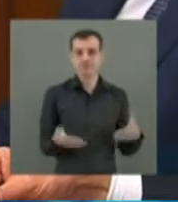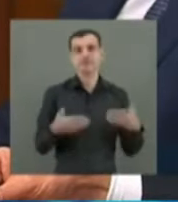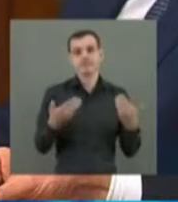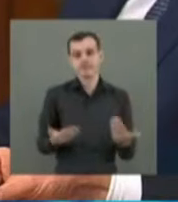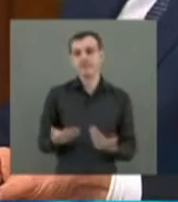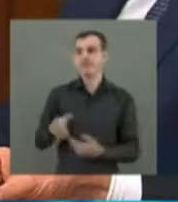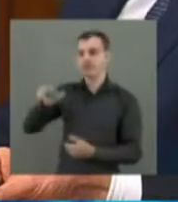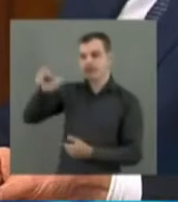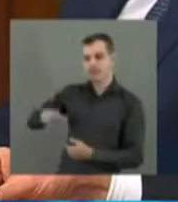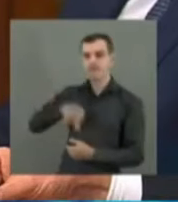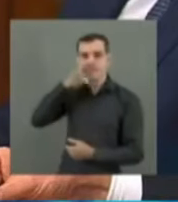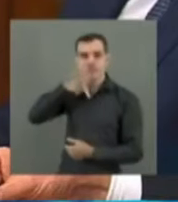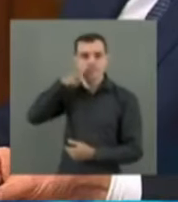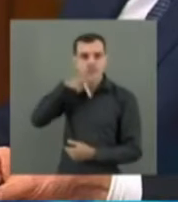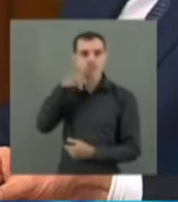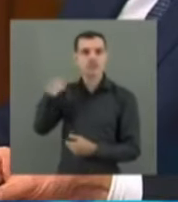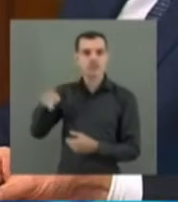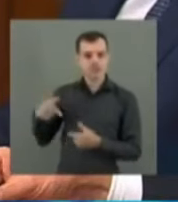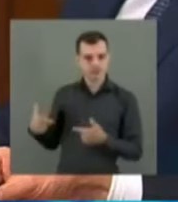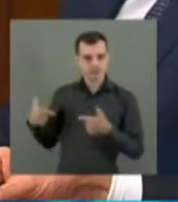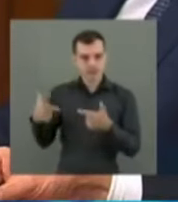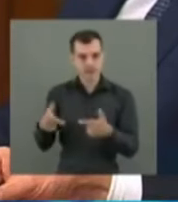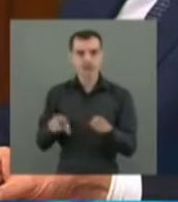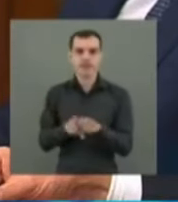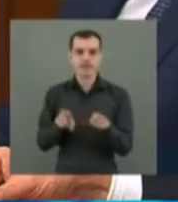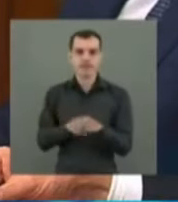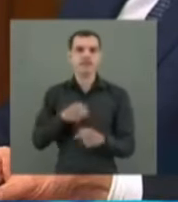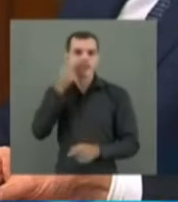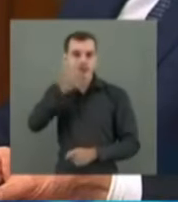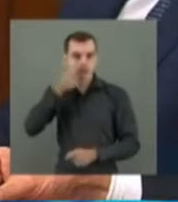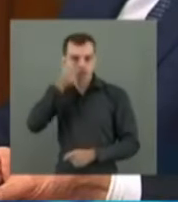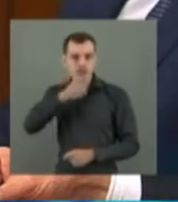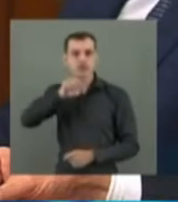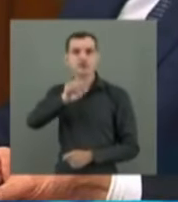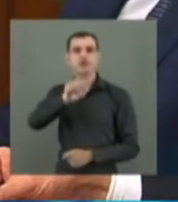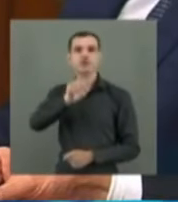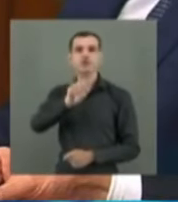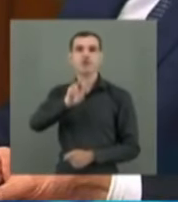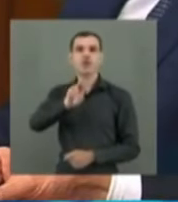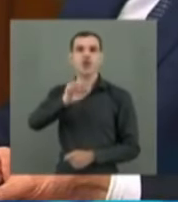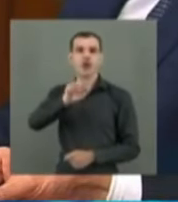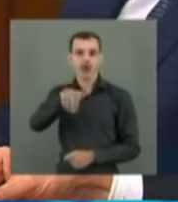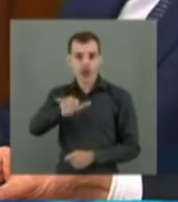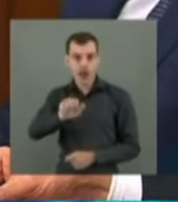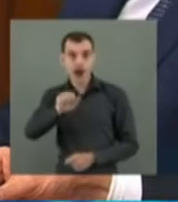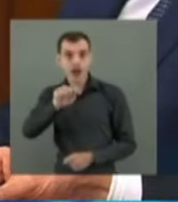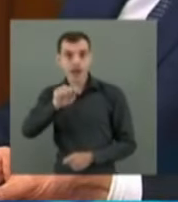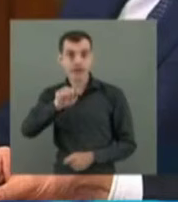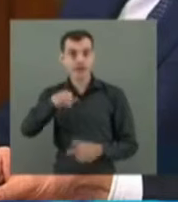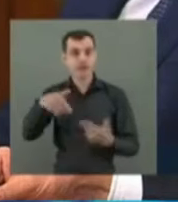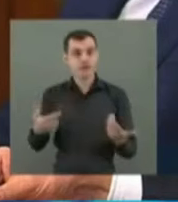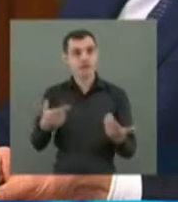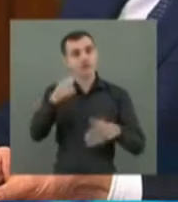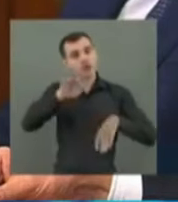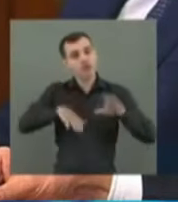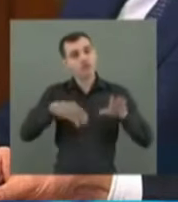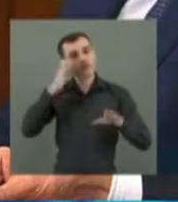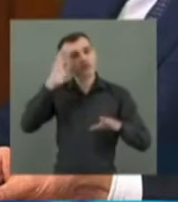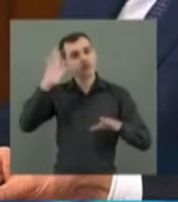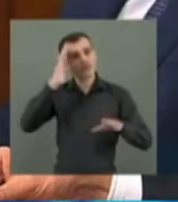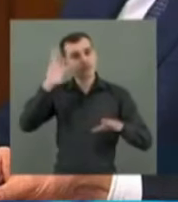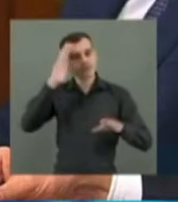dia 9. Mas como a gente já havia antecipado, né? Apesar de ter essa expectativa de que ele